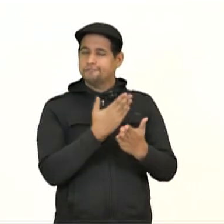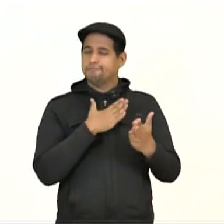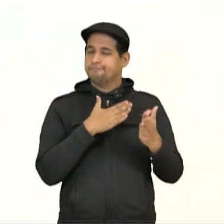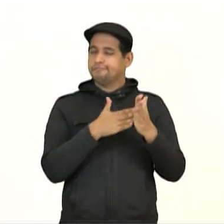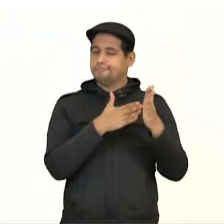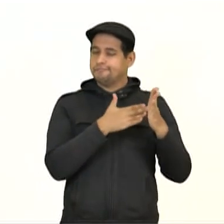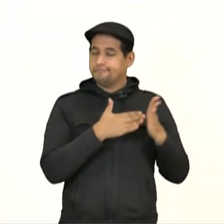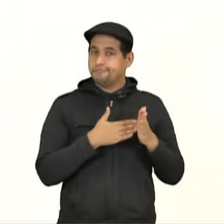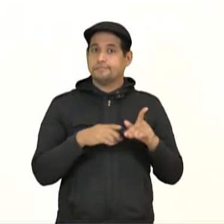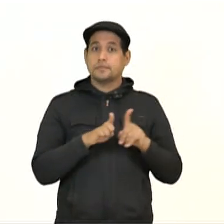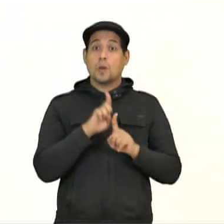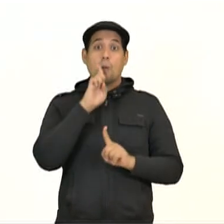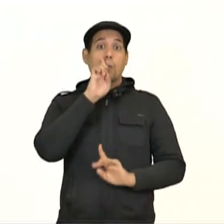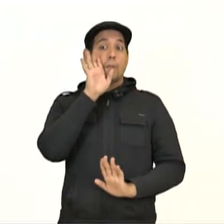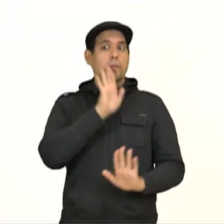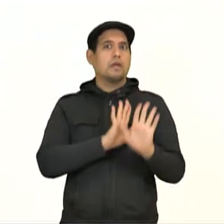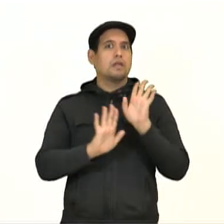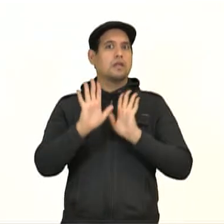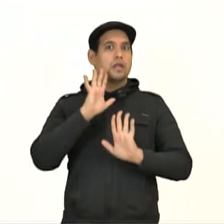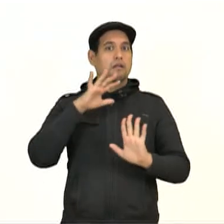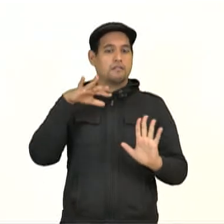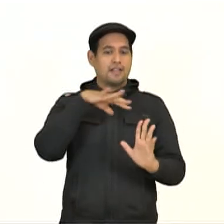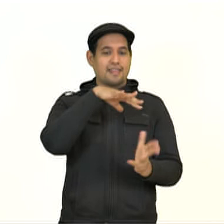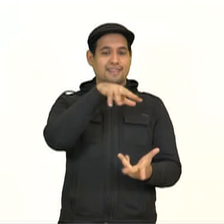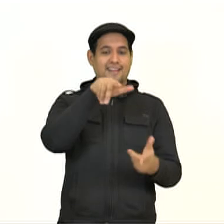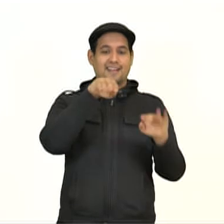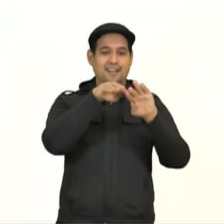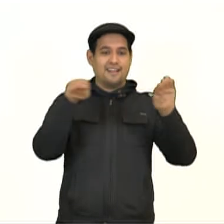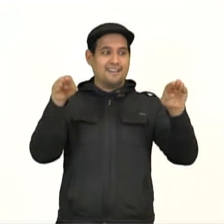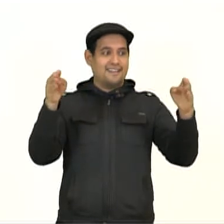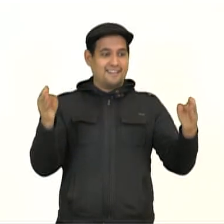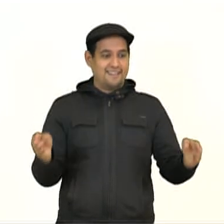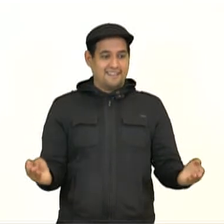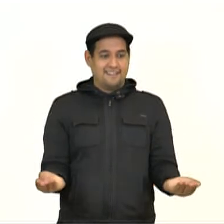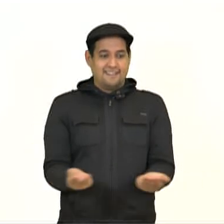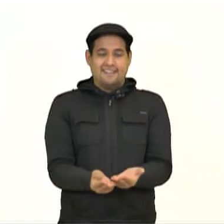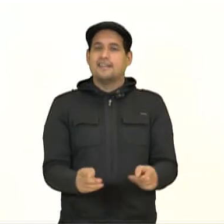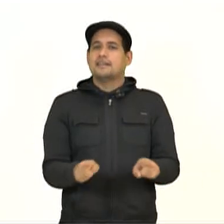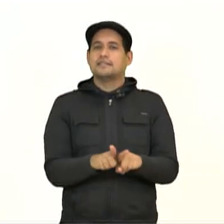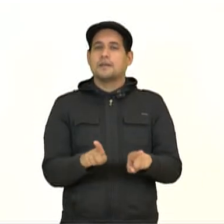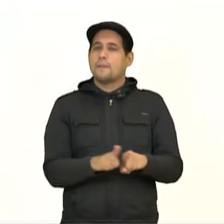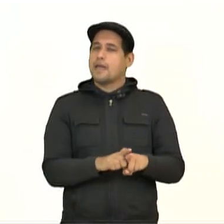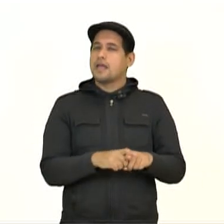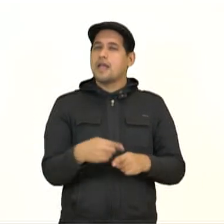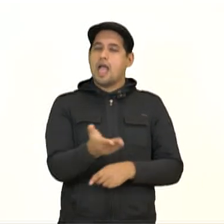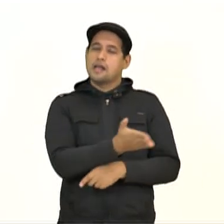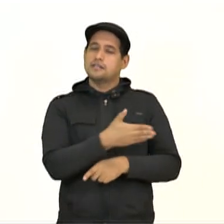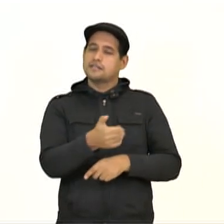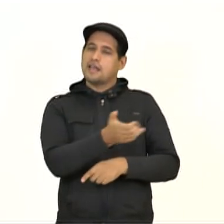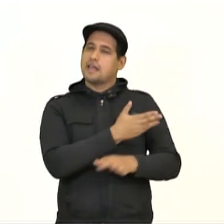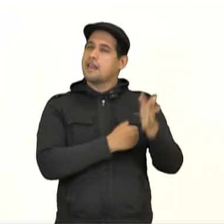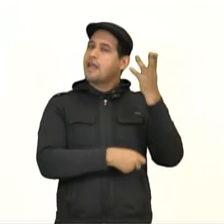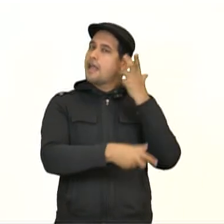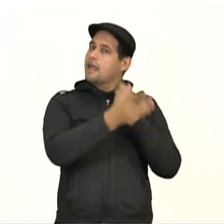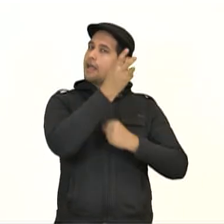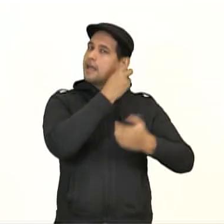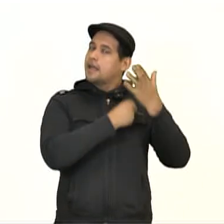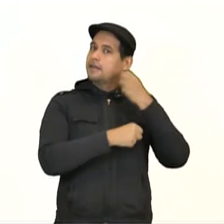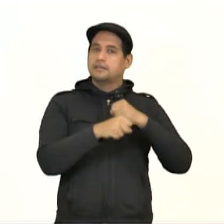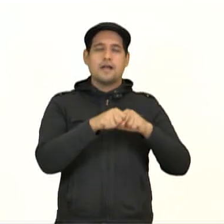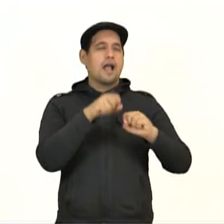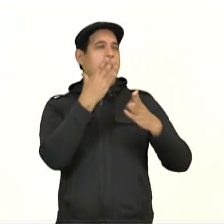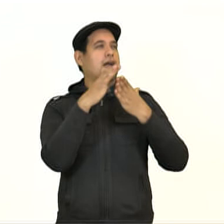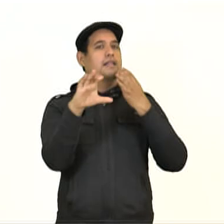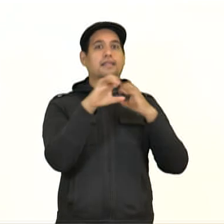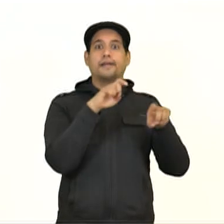limitantes, o perigo da terra achatada, monstros marinhos, sereias que lançavam encantos, além de